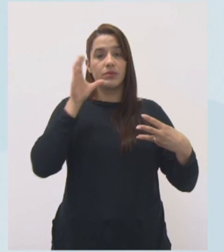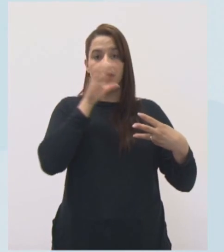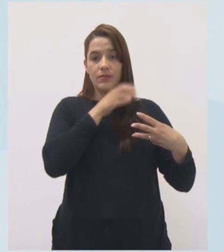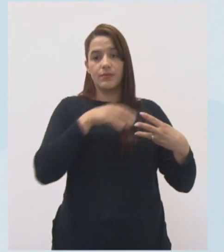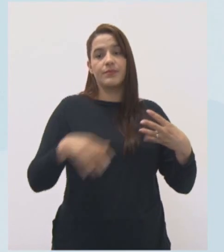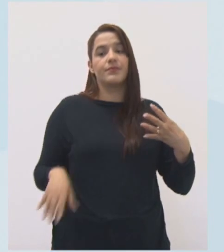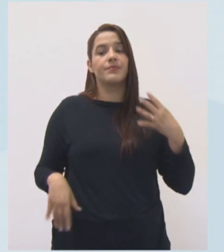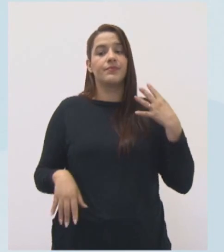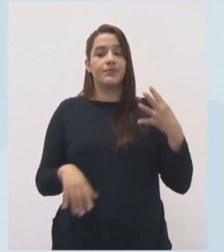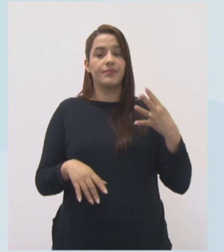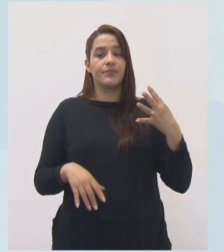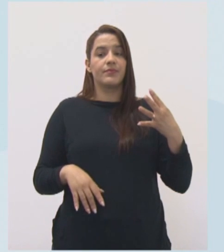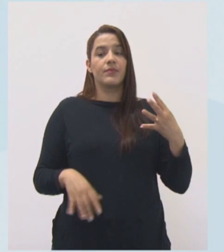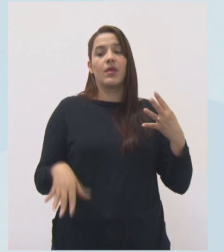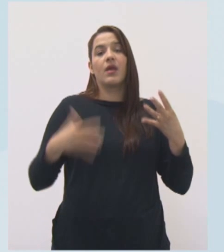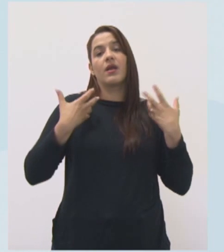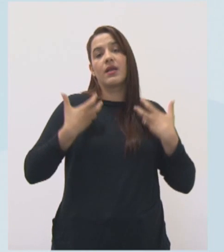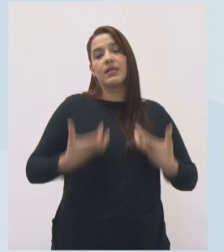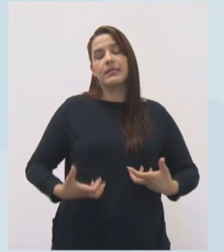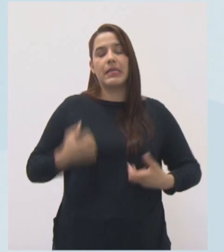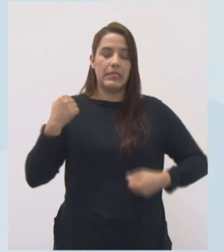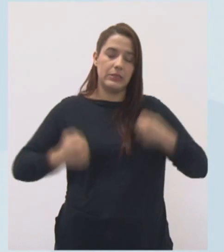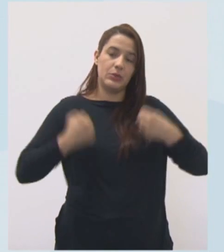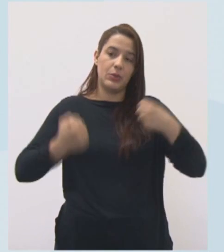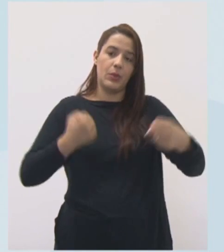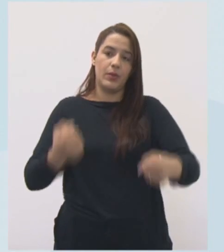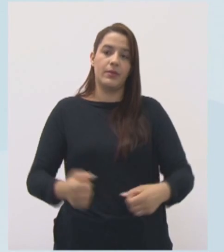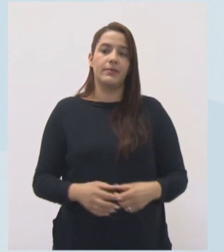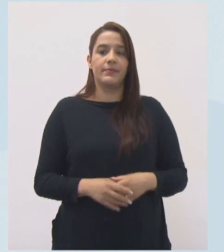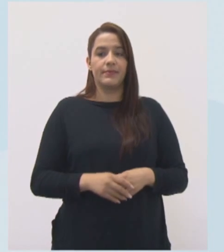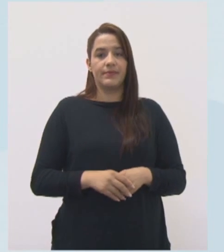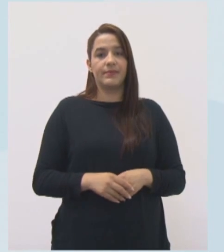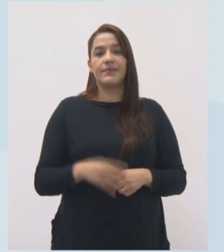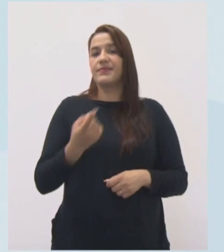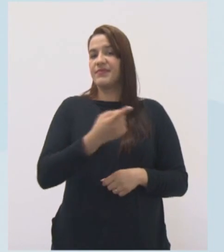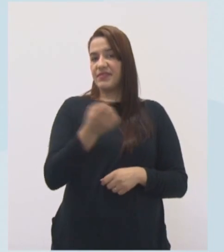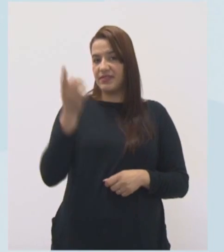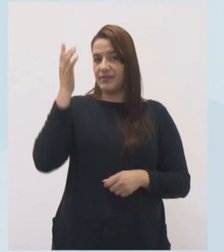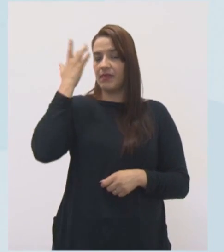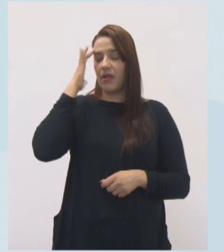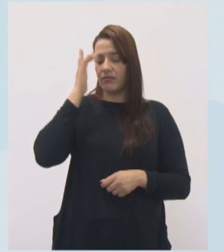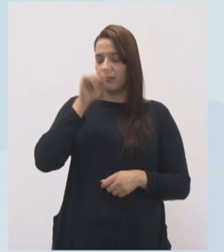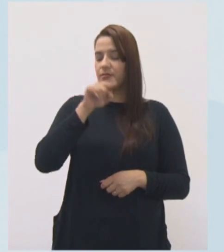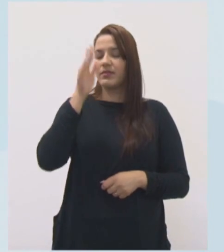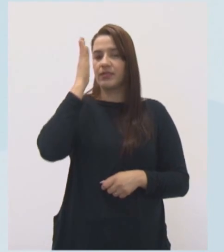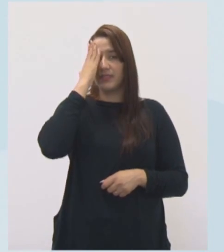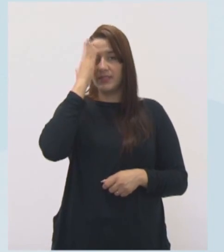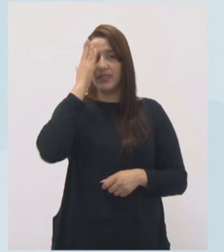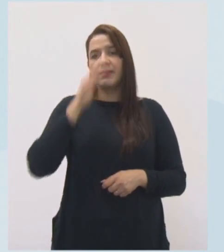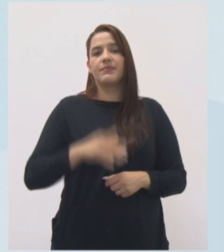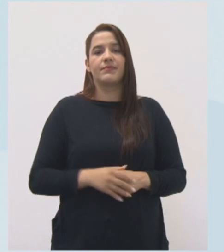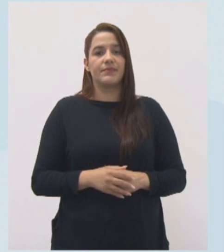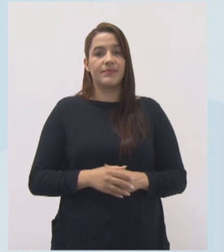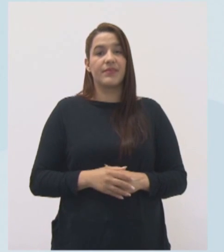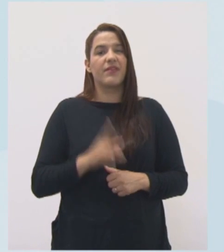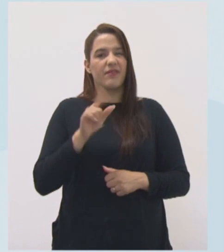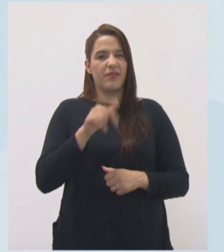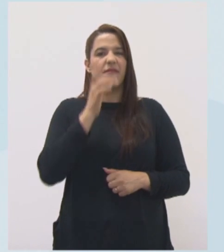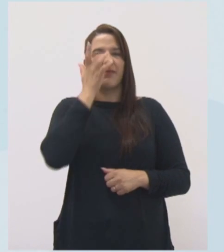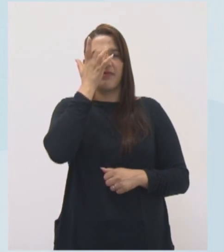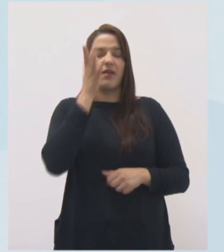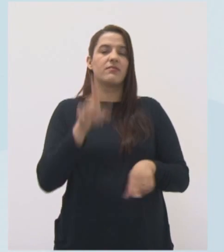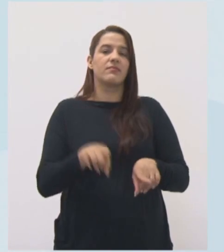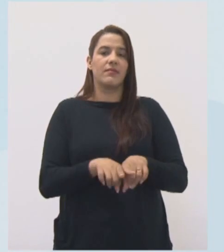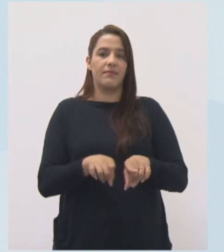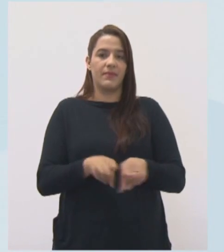D, cansada de tanto correr. Eles sabem também essa. Eles sabem? Sabem. Foi facinho para eles também